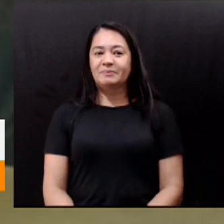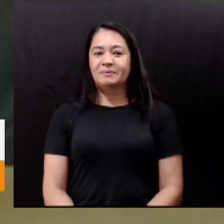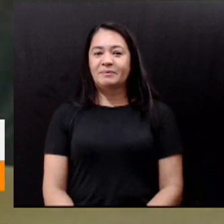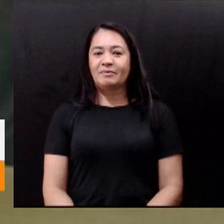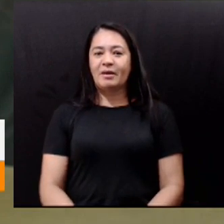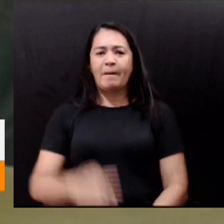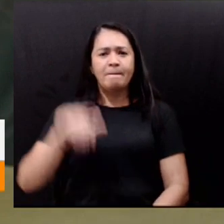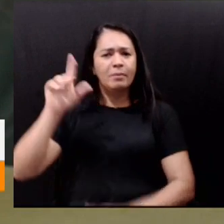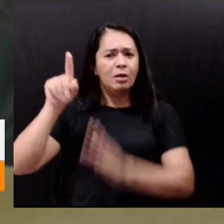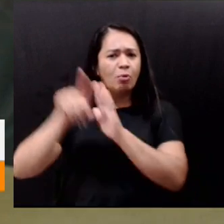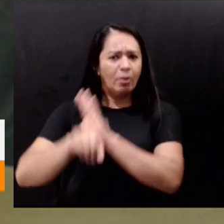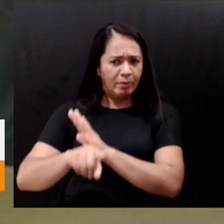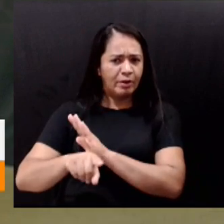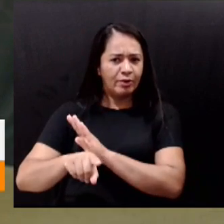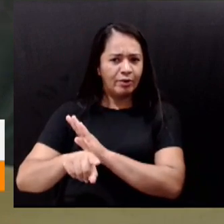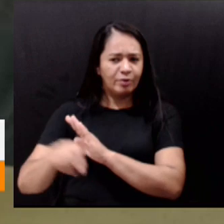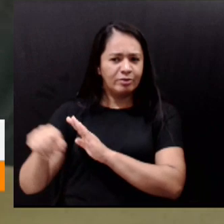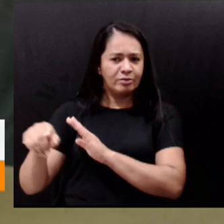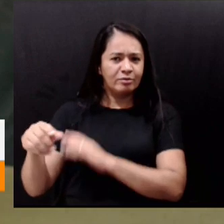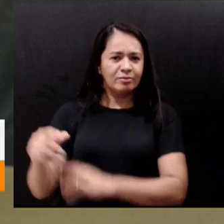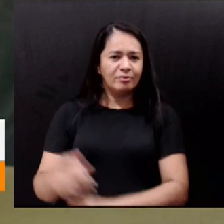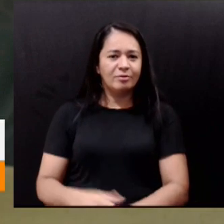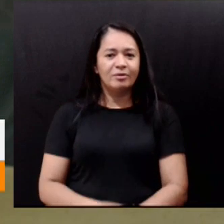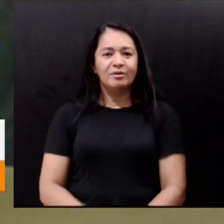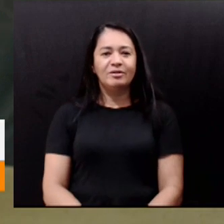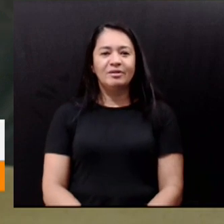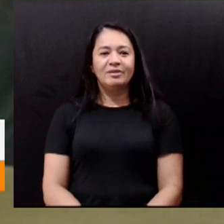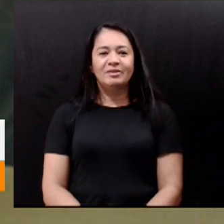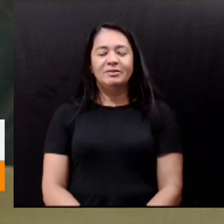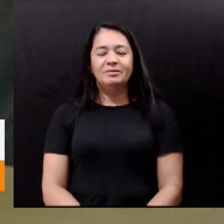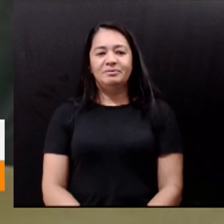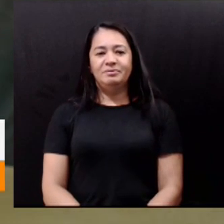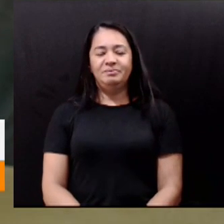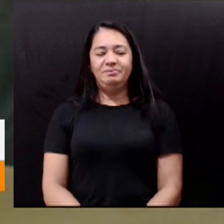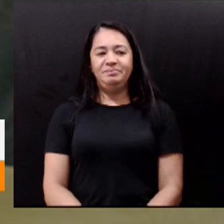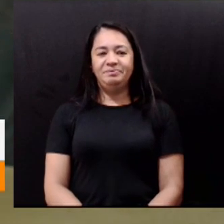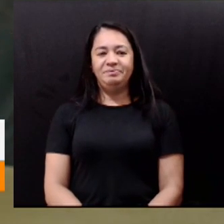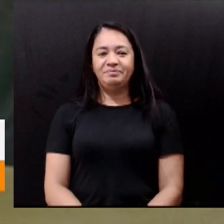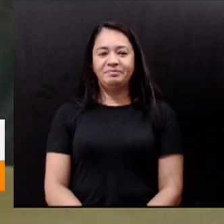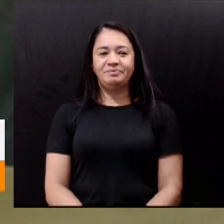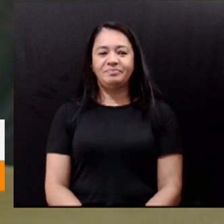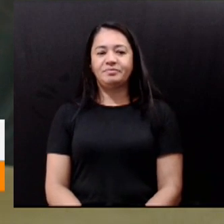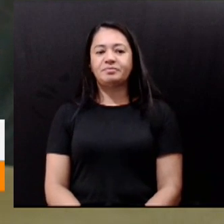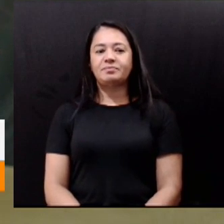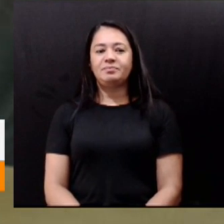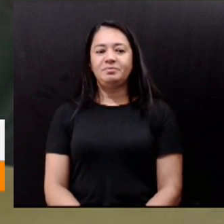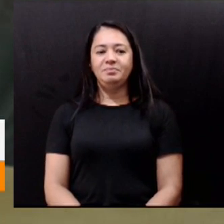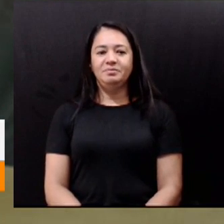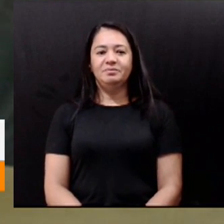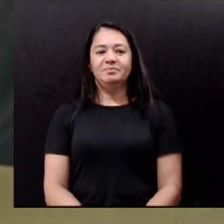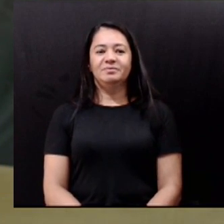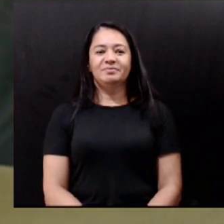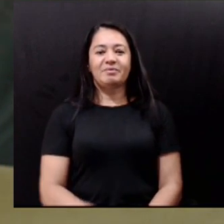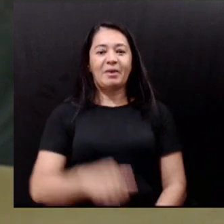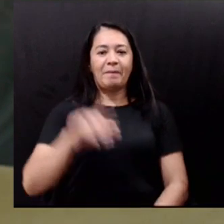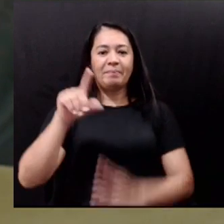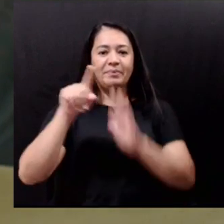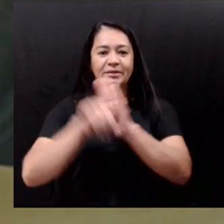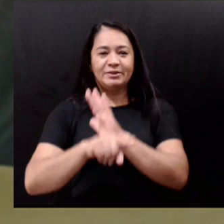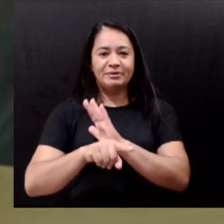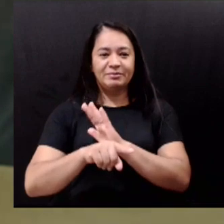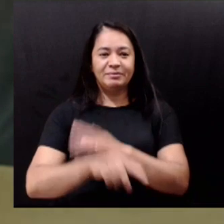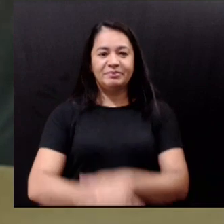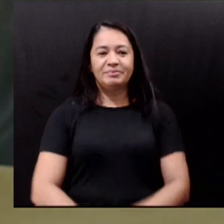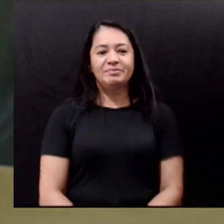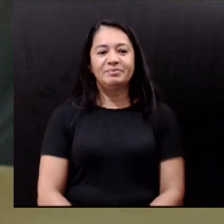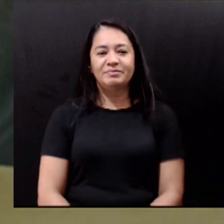Vocês que mandam, se der tempo para mais uma, manda ver, vamos lá. Vamos mais uma, né? Então tá certo, 8h47, produção diz que